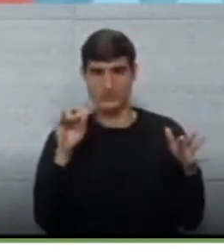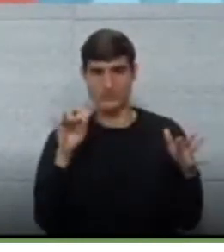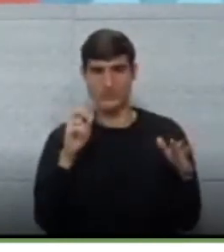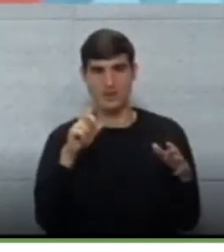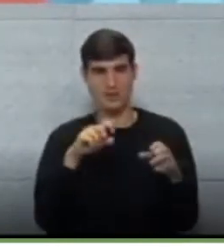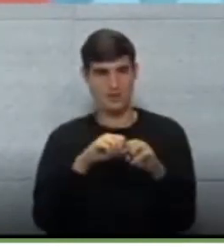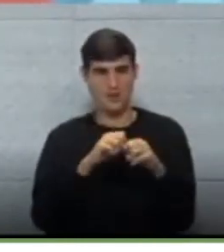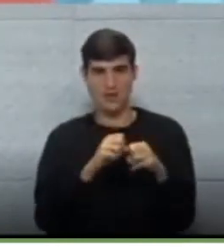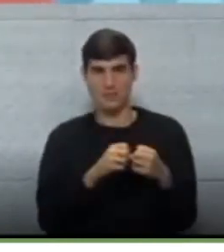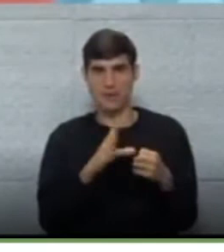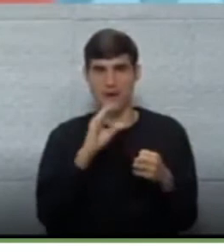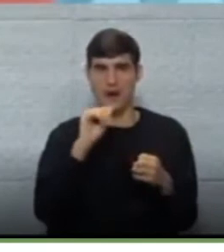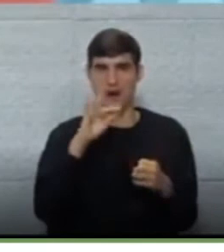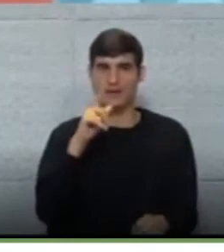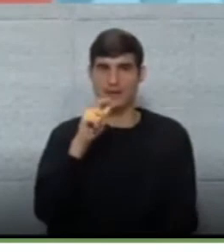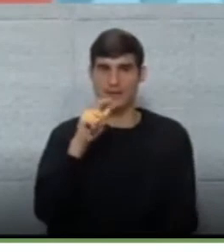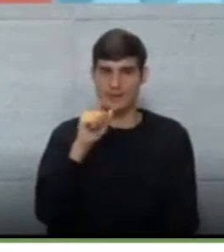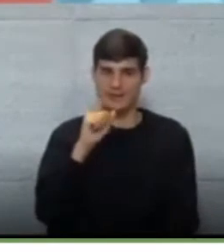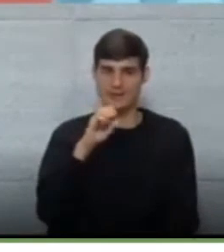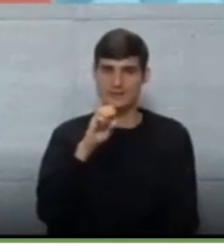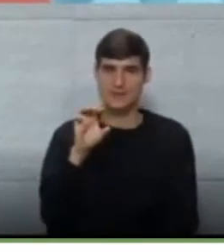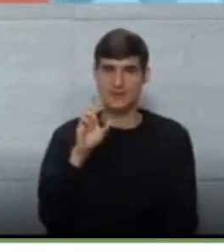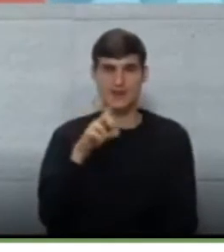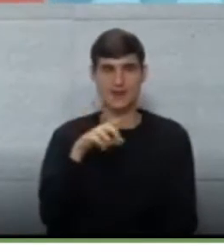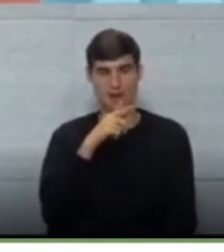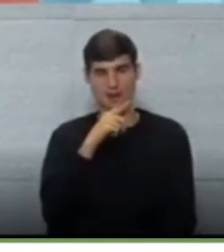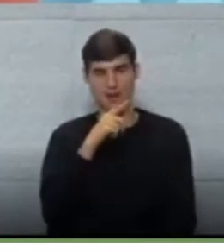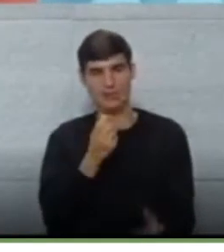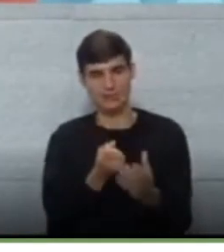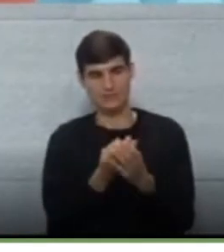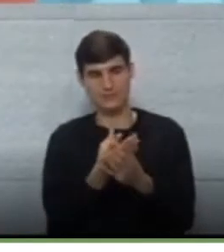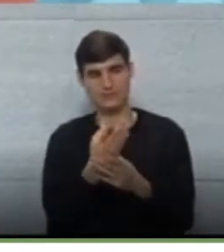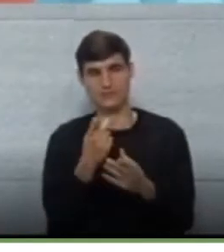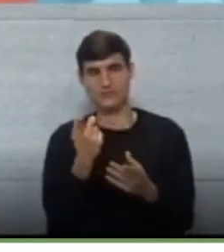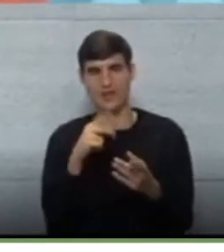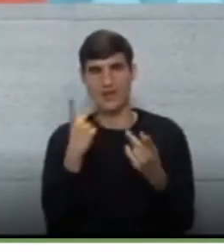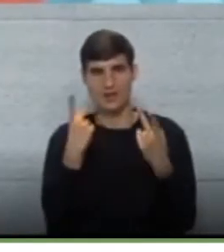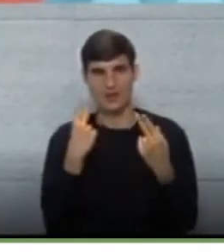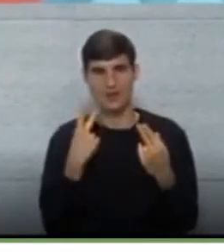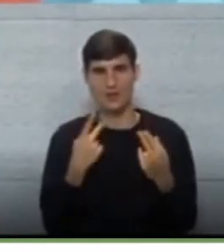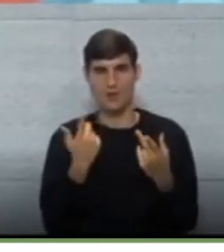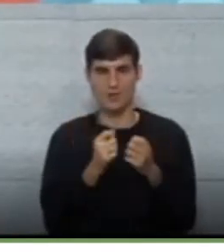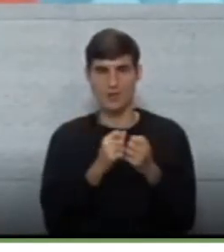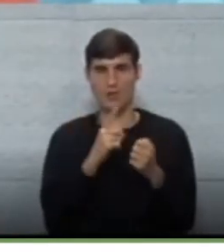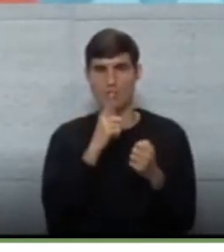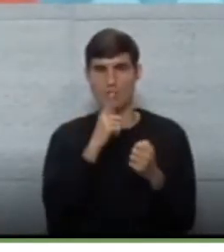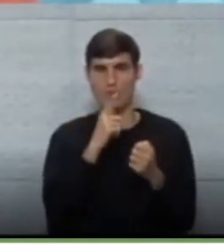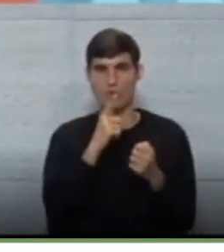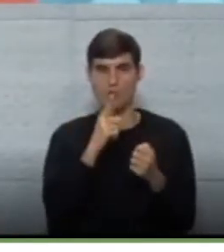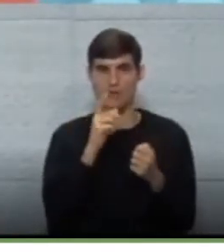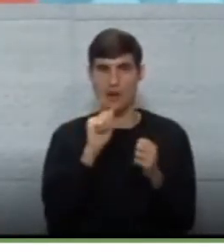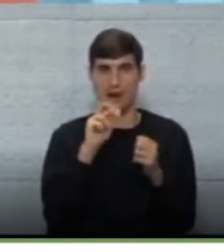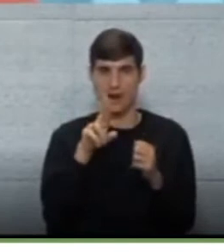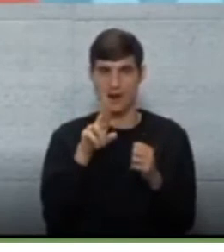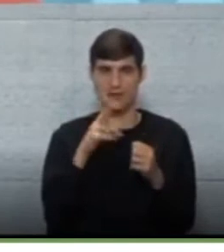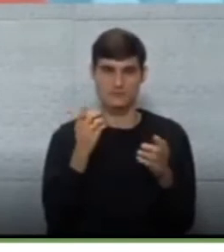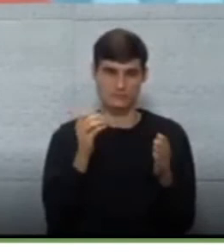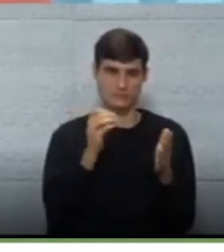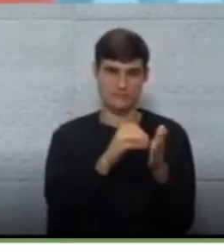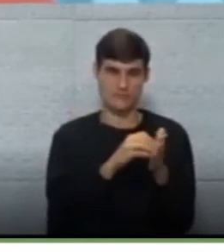oxigenada pela catalase, formando então aí a água normal e oxigênio. Então, esse